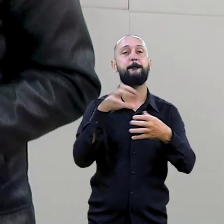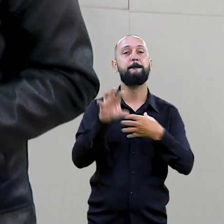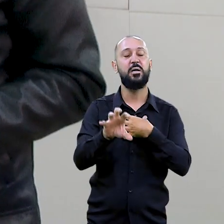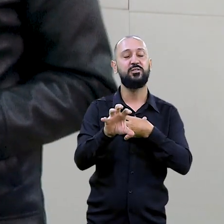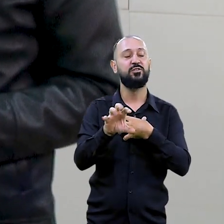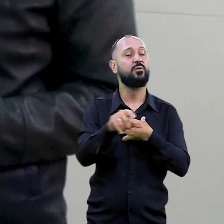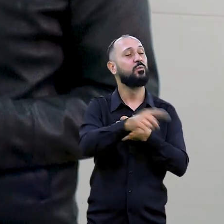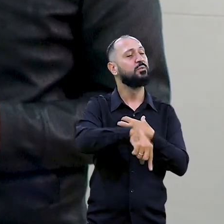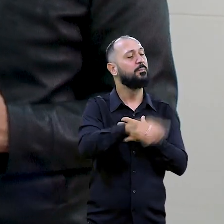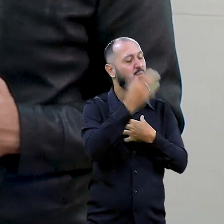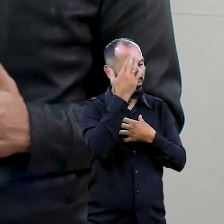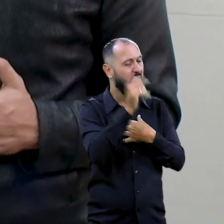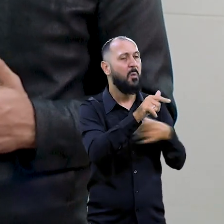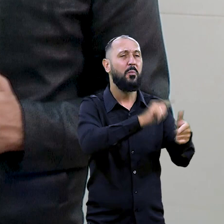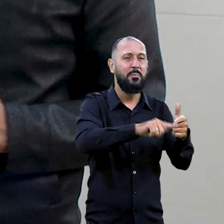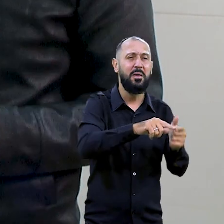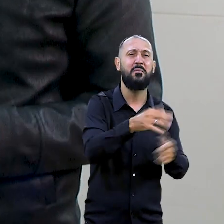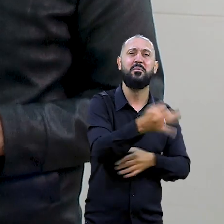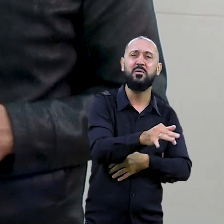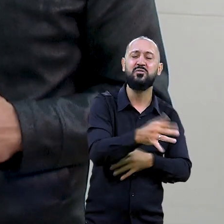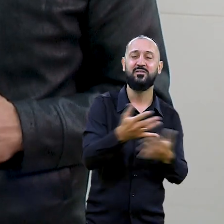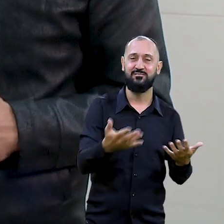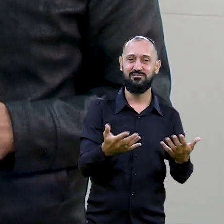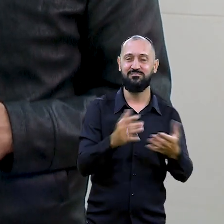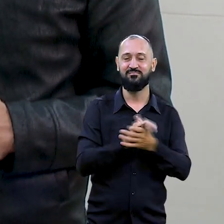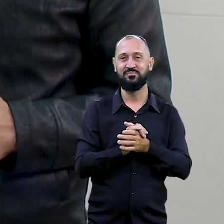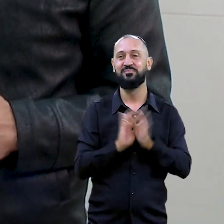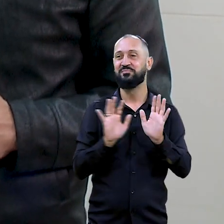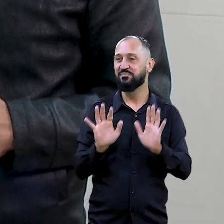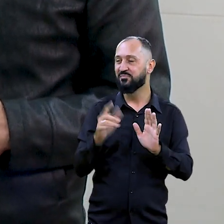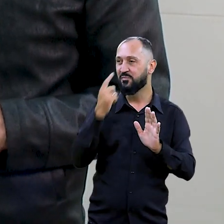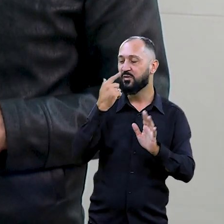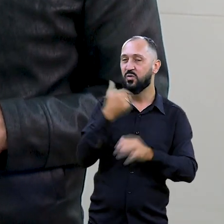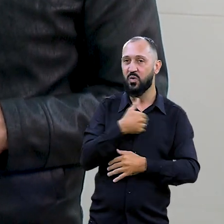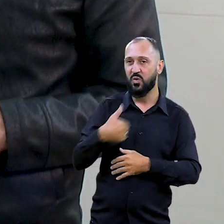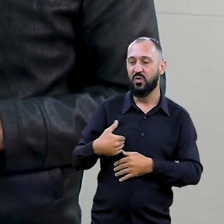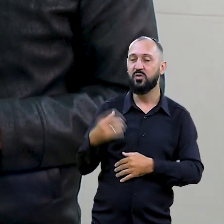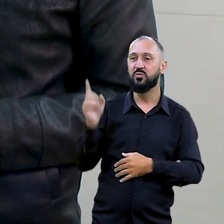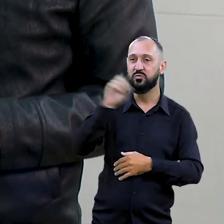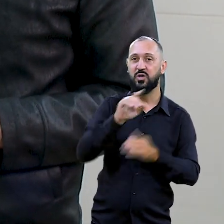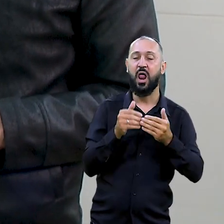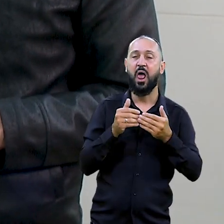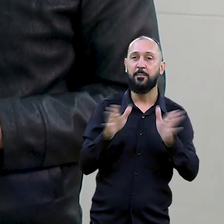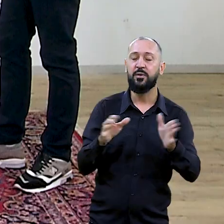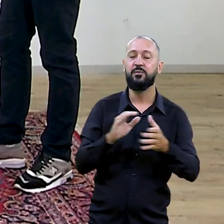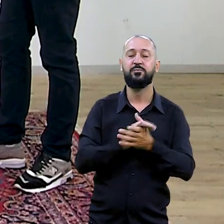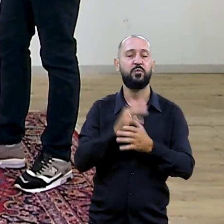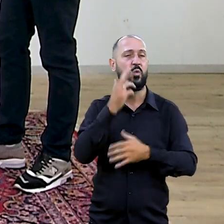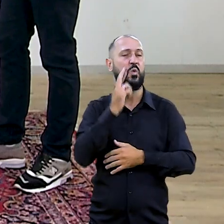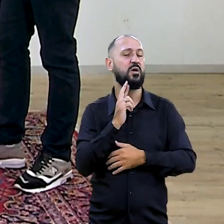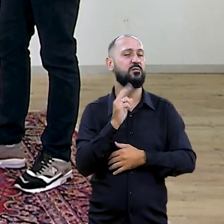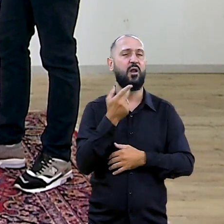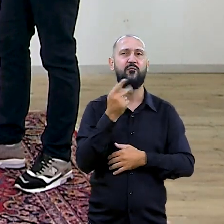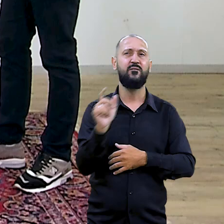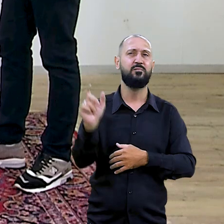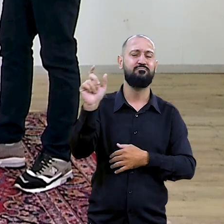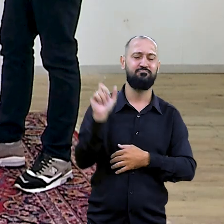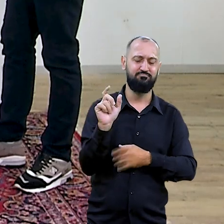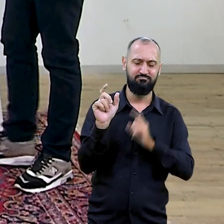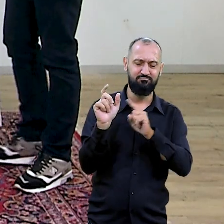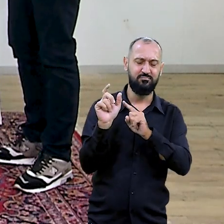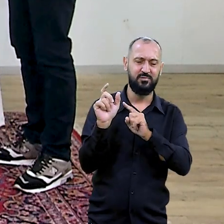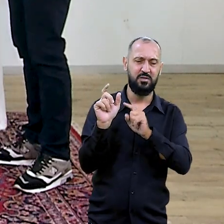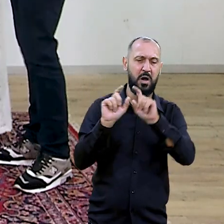É muito importante. E trata diretamente sobre empatia, de Sim. sentir a dor do outro. E a importância Sim. disso. Saverita,